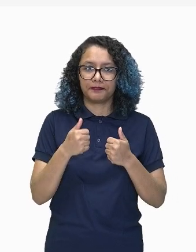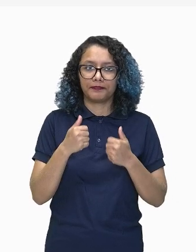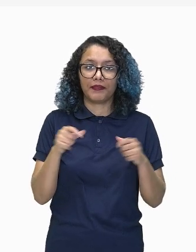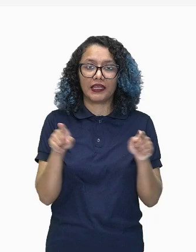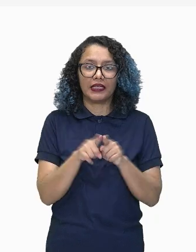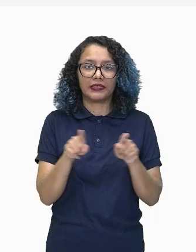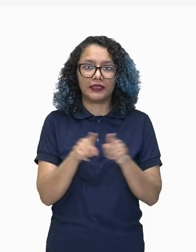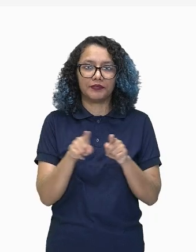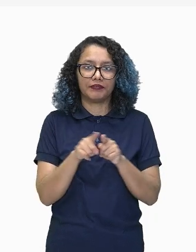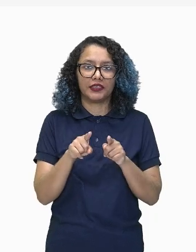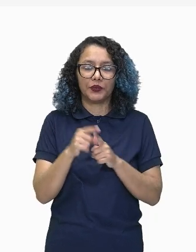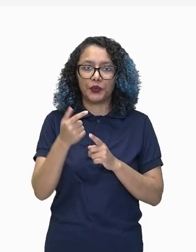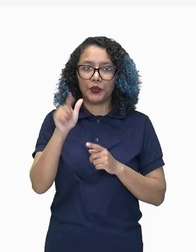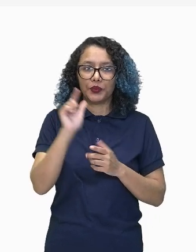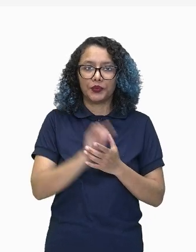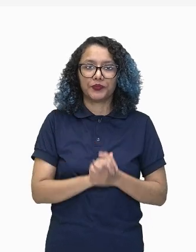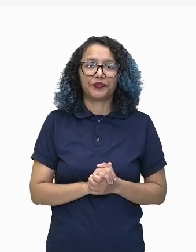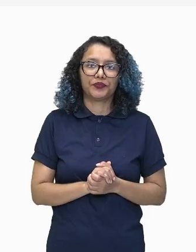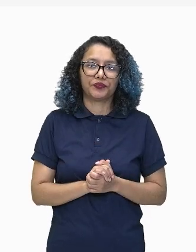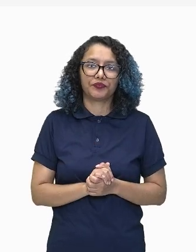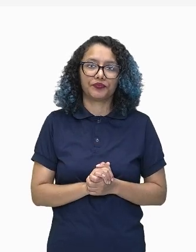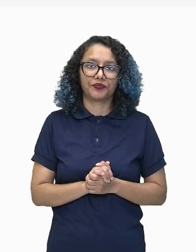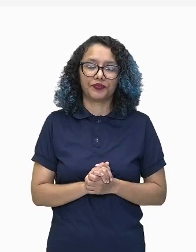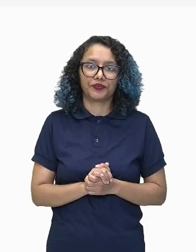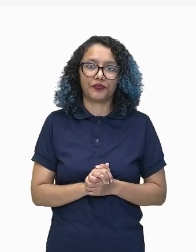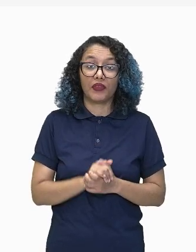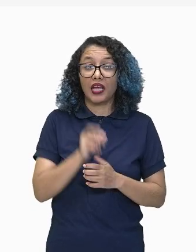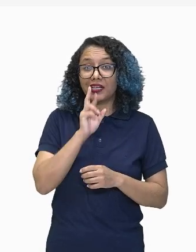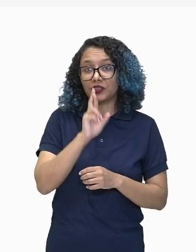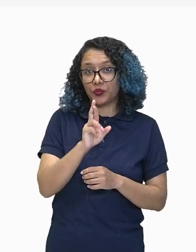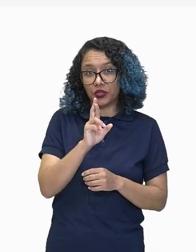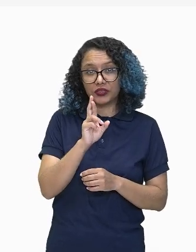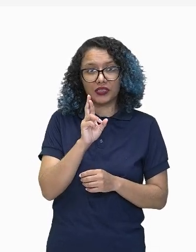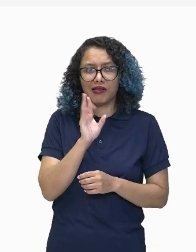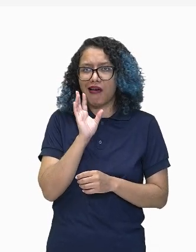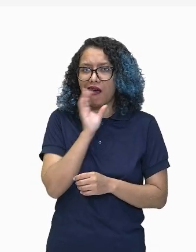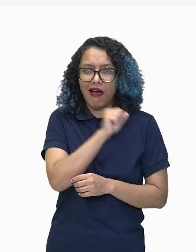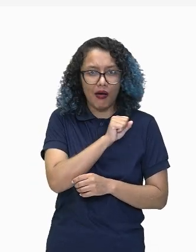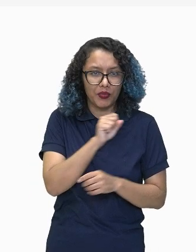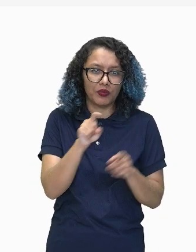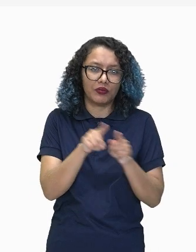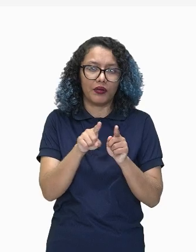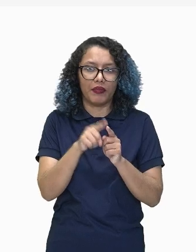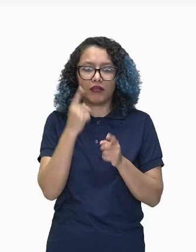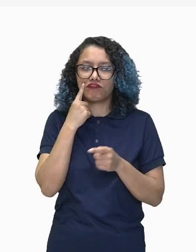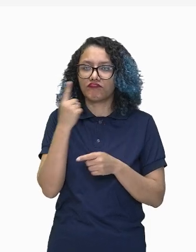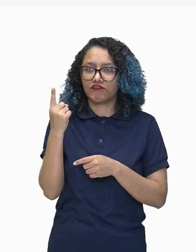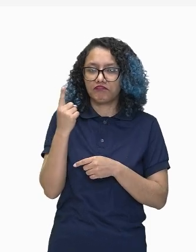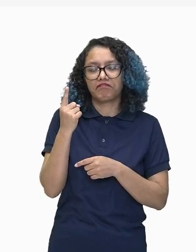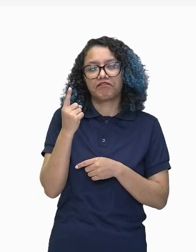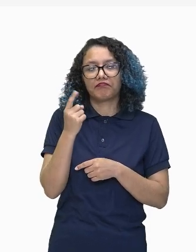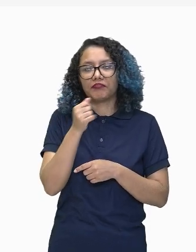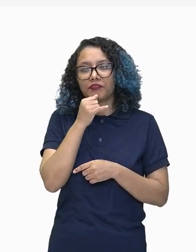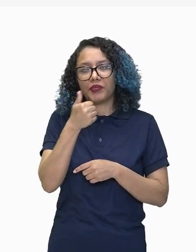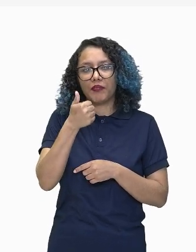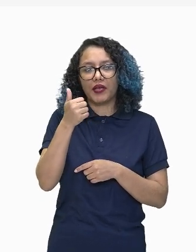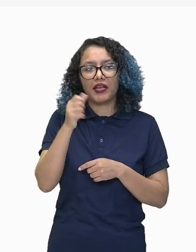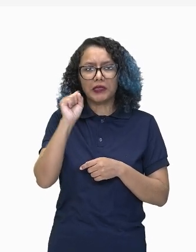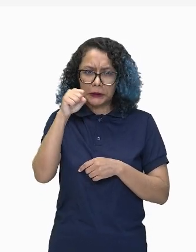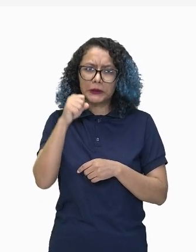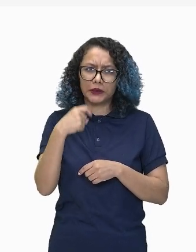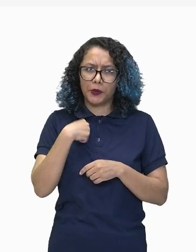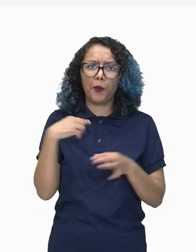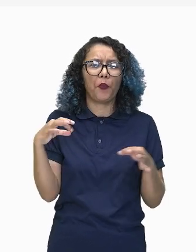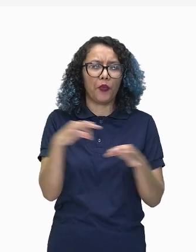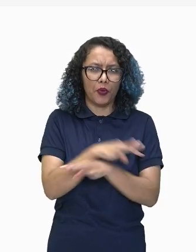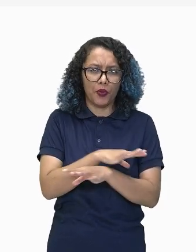aí nós temos também as contrações nas respostas curtas. Por exemplo, yes, I'm ready. Sim, eu estou pronto.